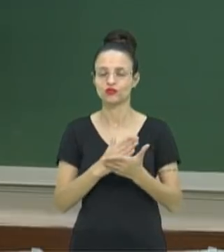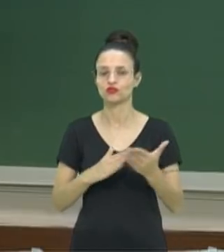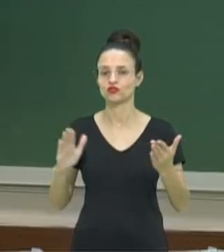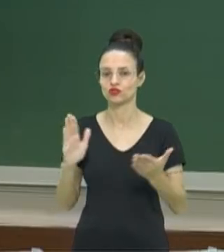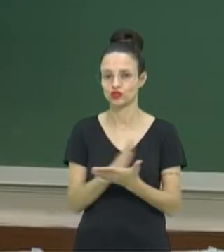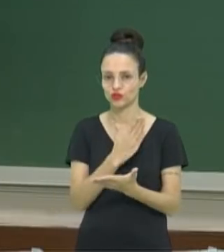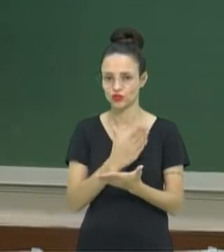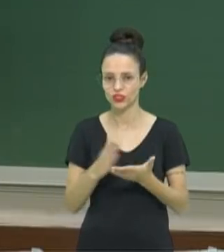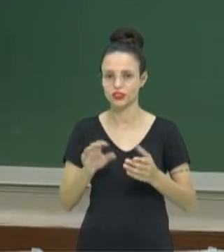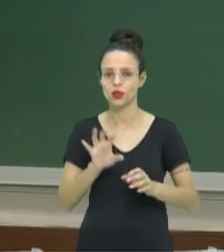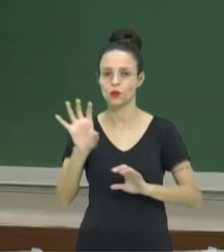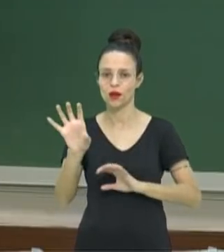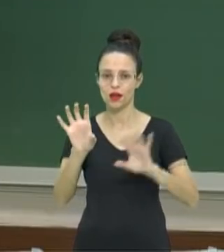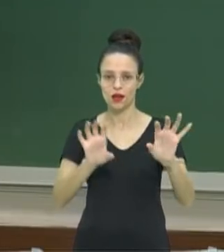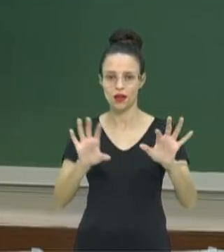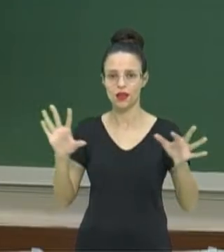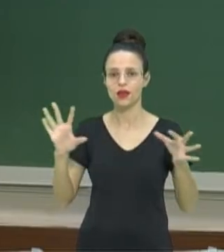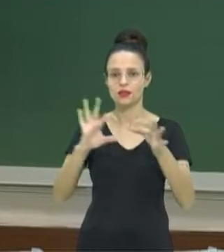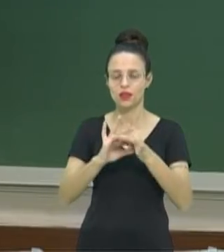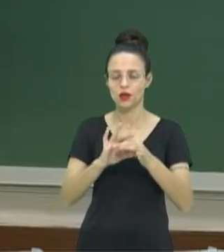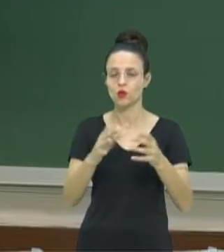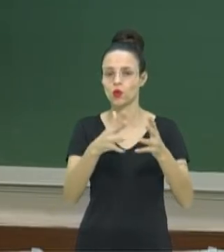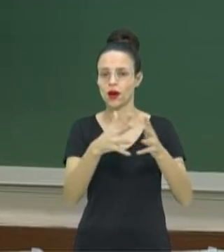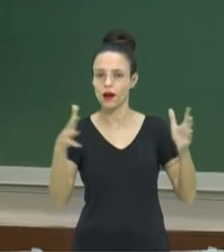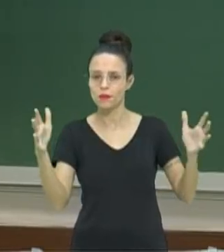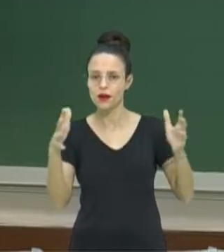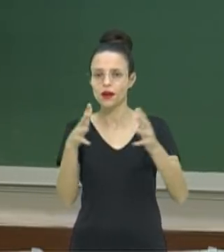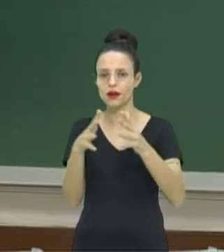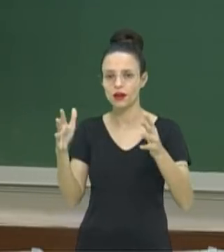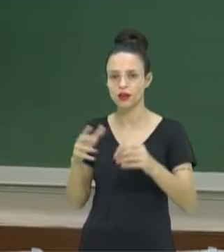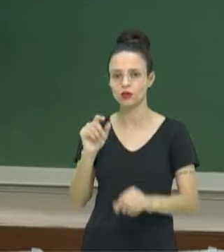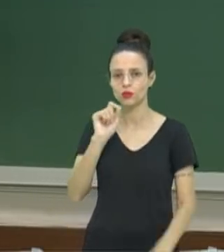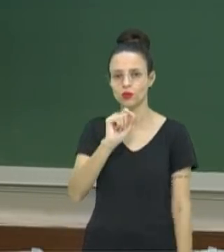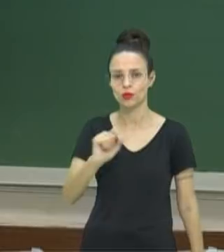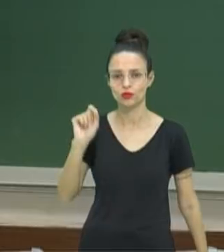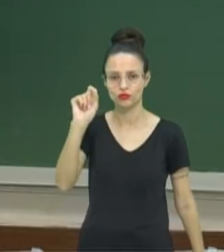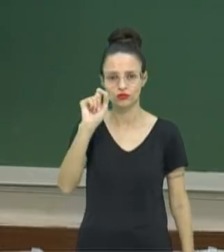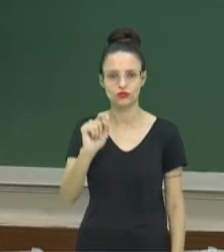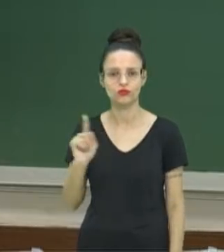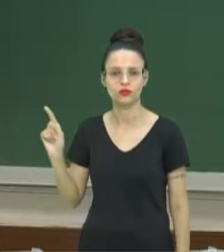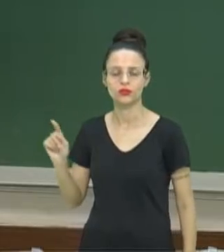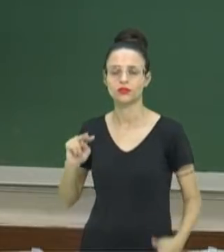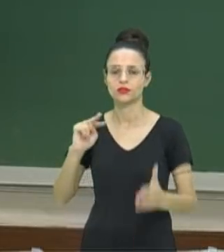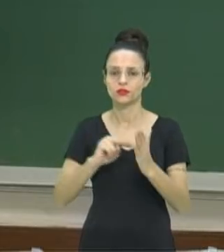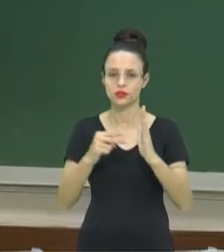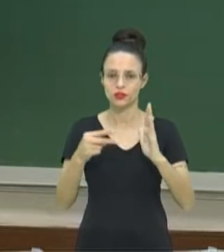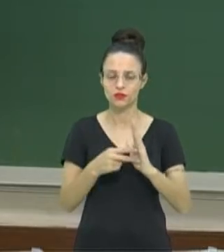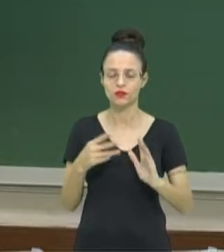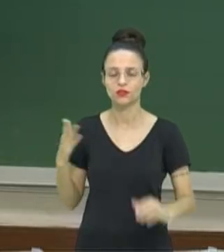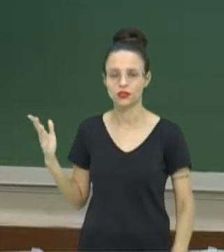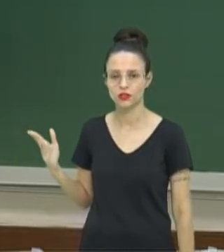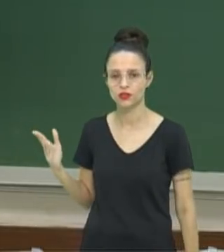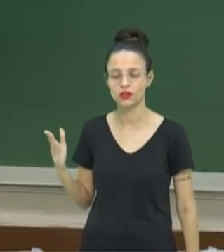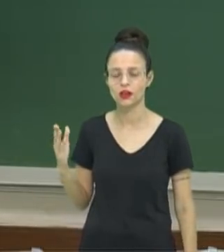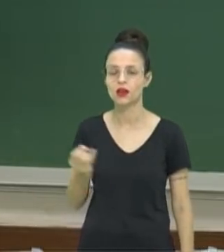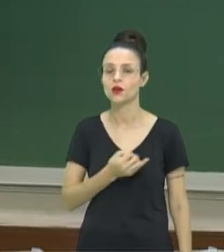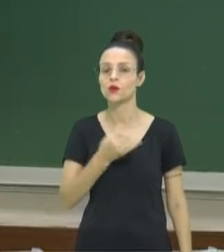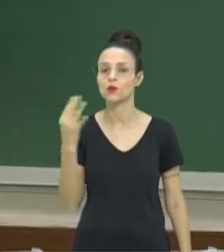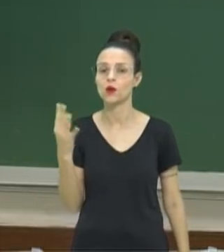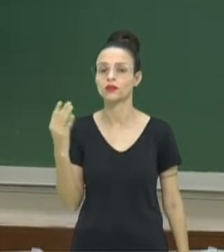das áreas, de acordo com o tamanho ali do pontinho, significa ali o grau